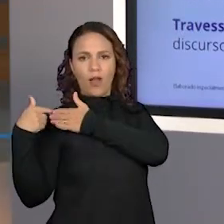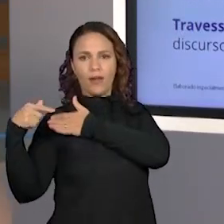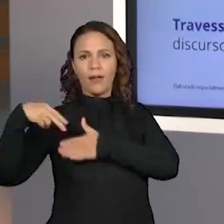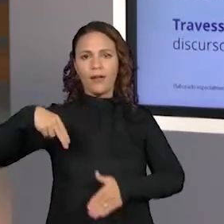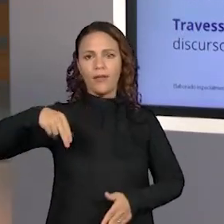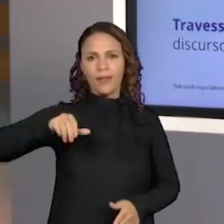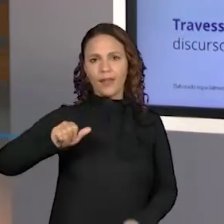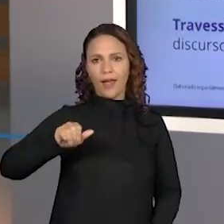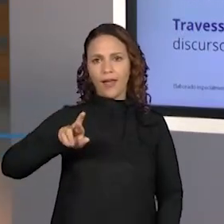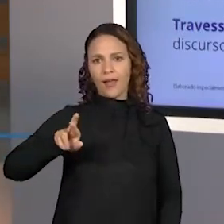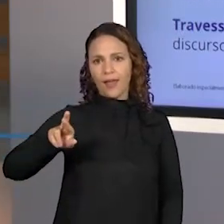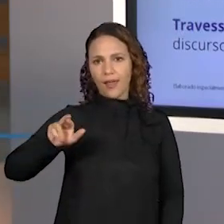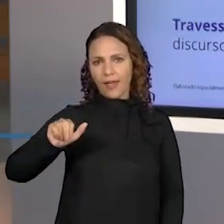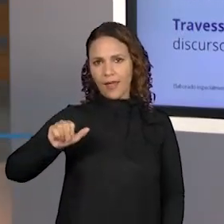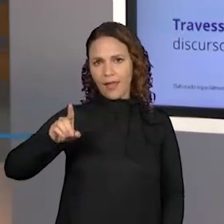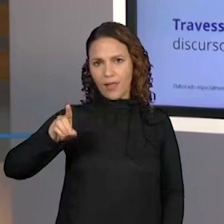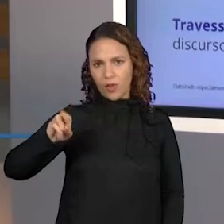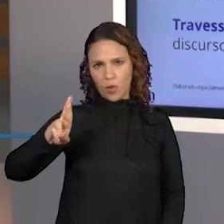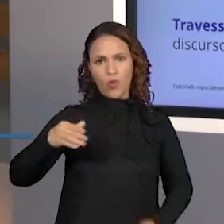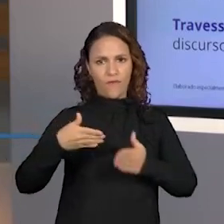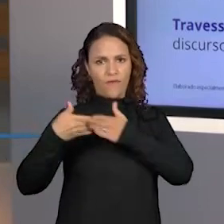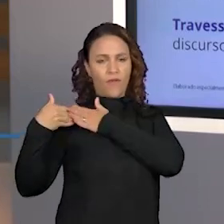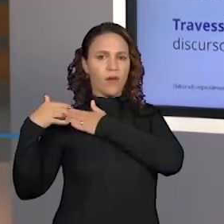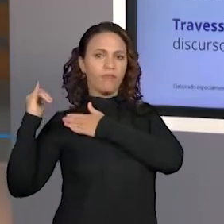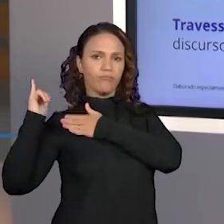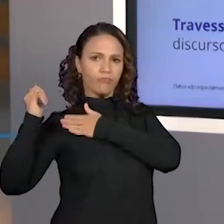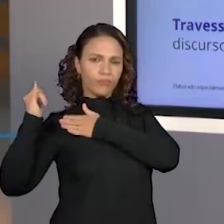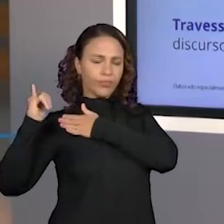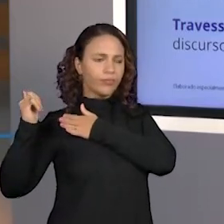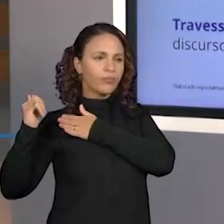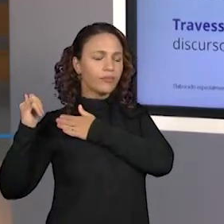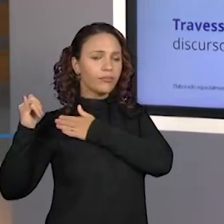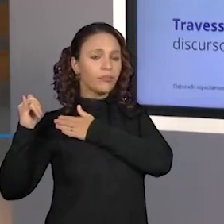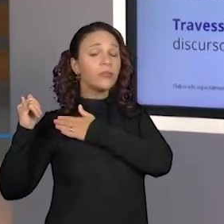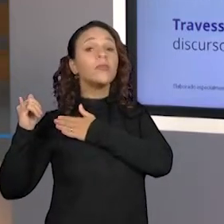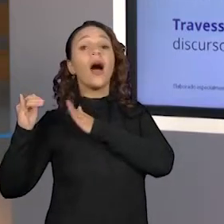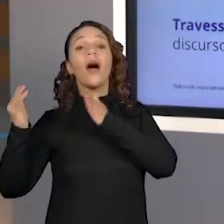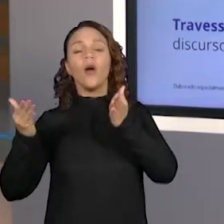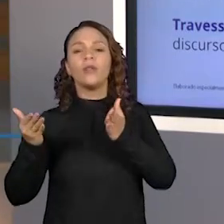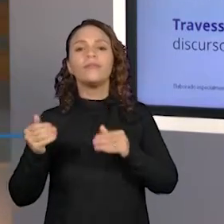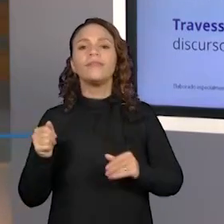e falou. O narrador está falando aqui. 2 pontos.